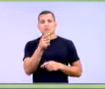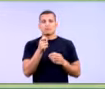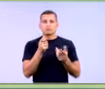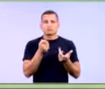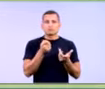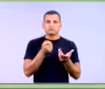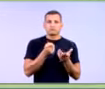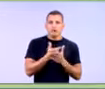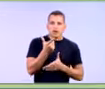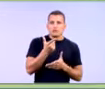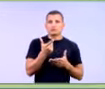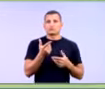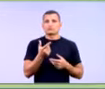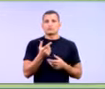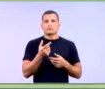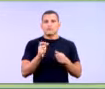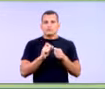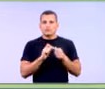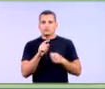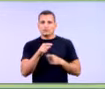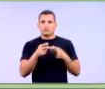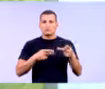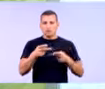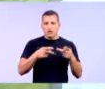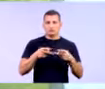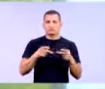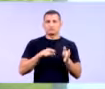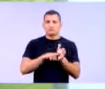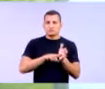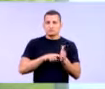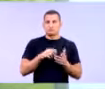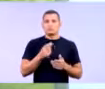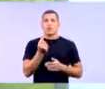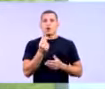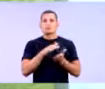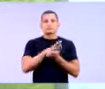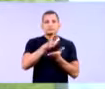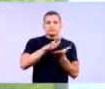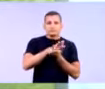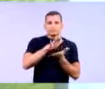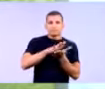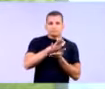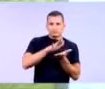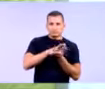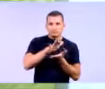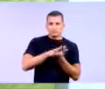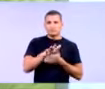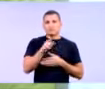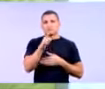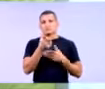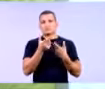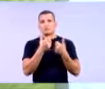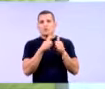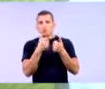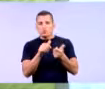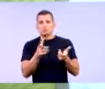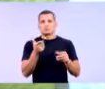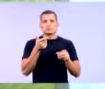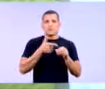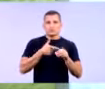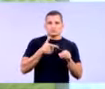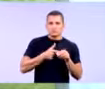pesquisa, quanto de repente de impressão você precisou fazer, se você pegou ônibus, quanto você gastou de gasolina de